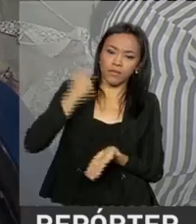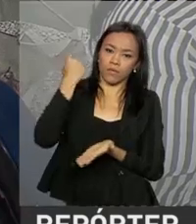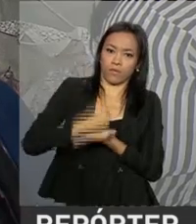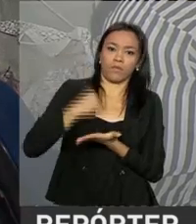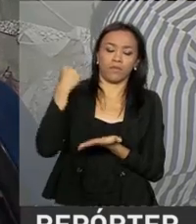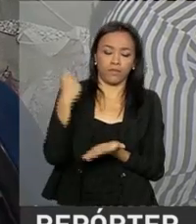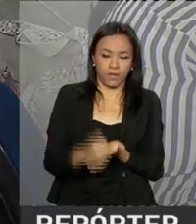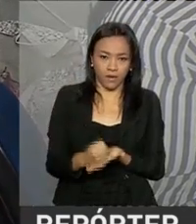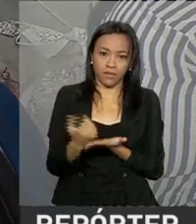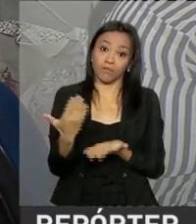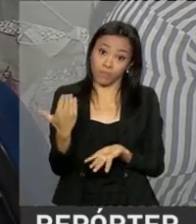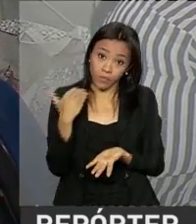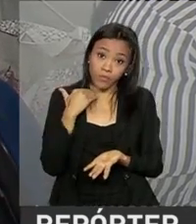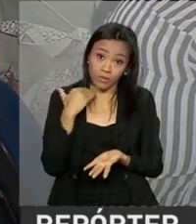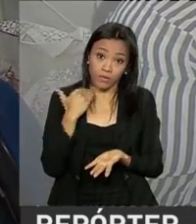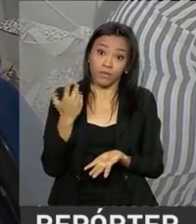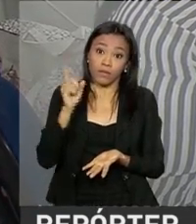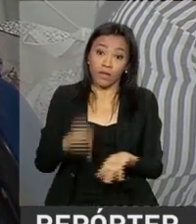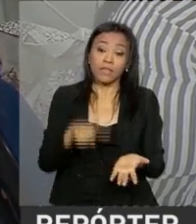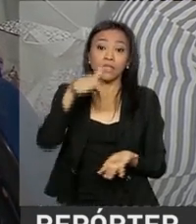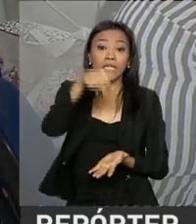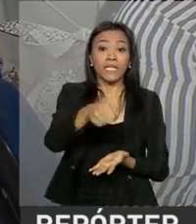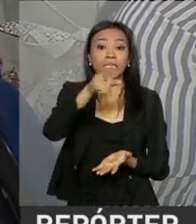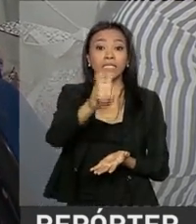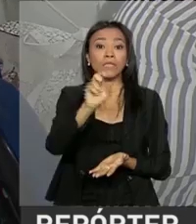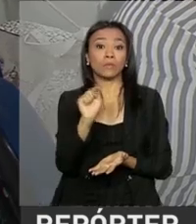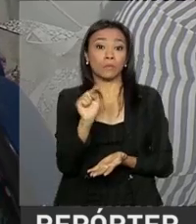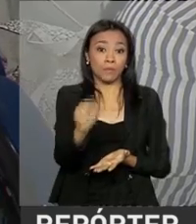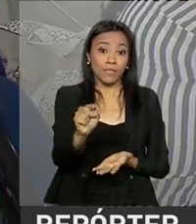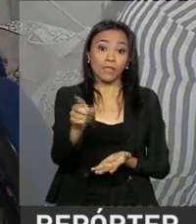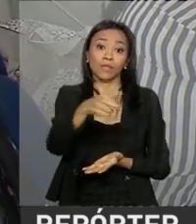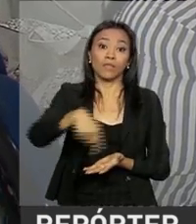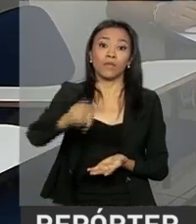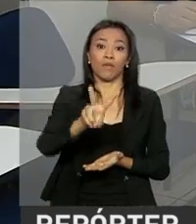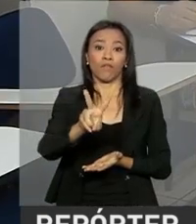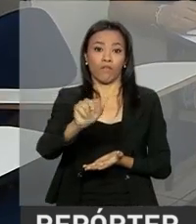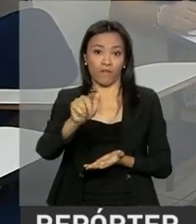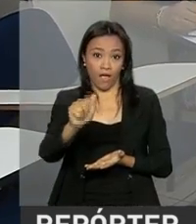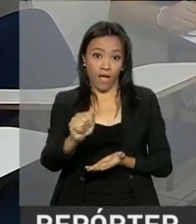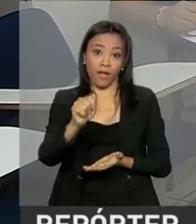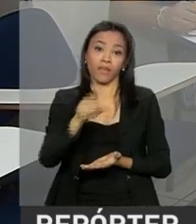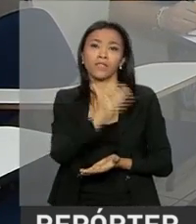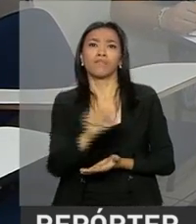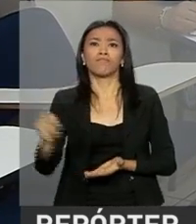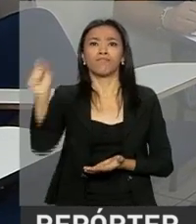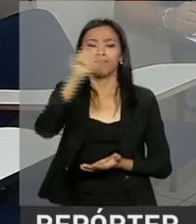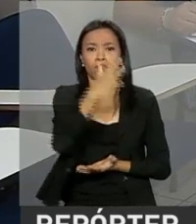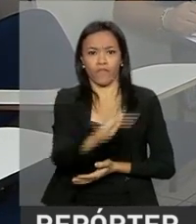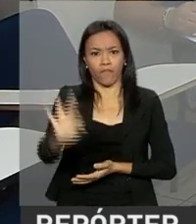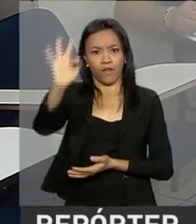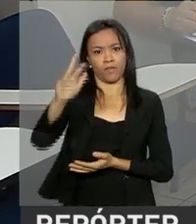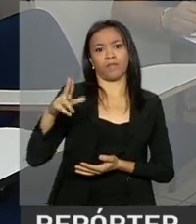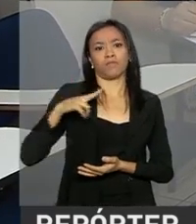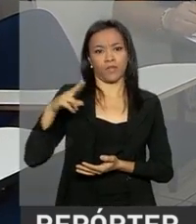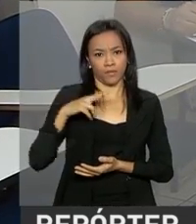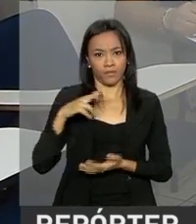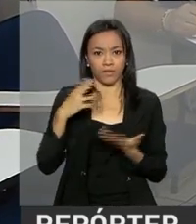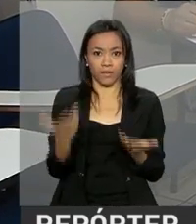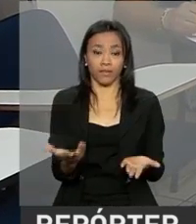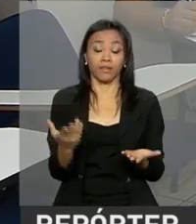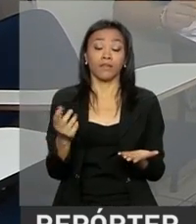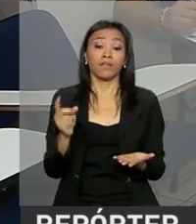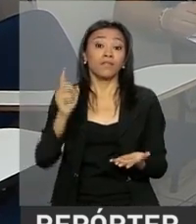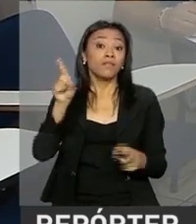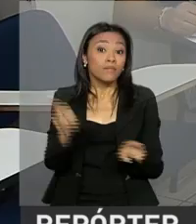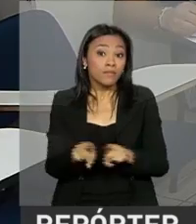contrato com o banco. São 75 mil vagas em instituições particulares de ensino superior. E